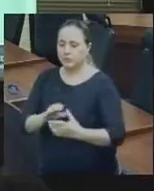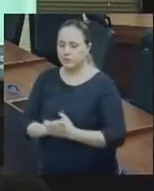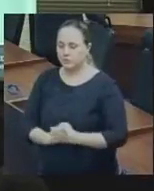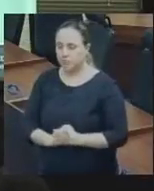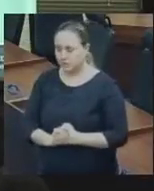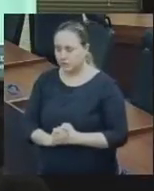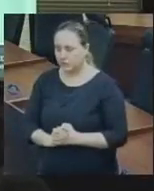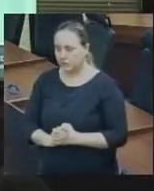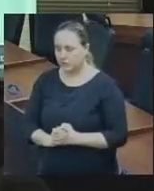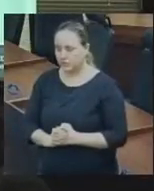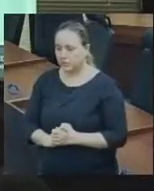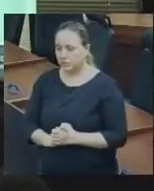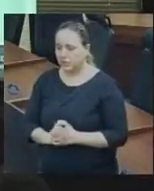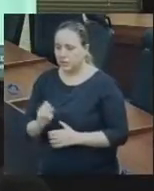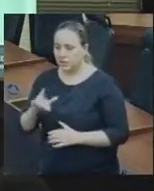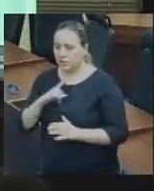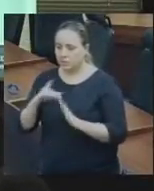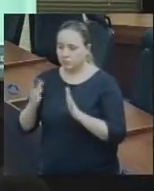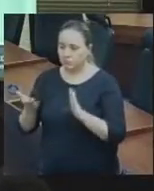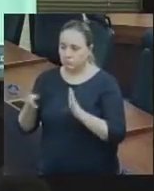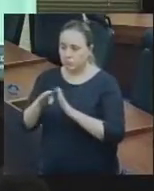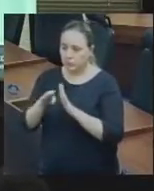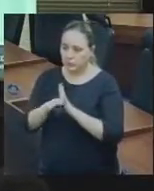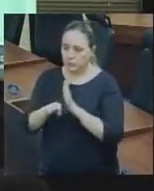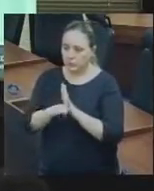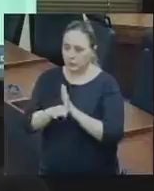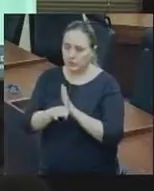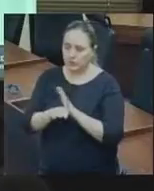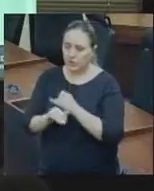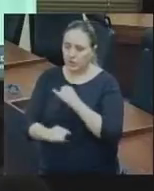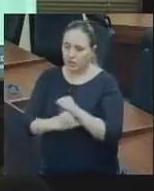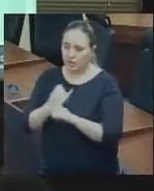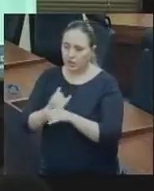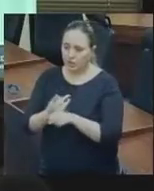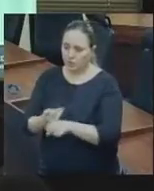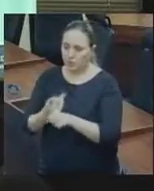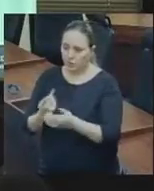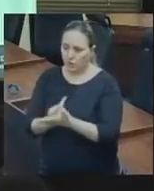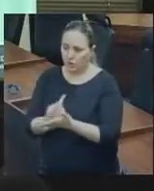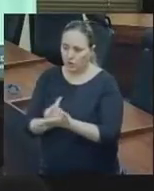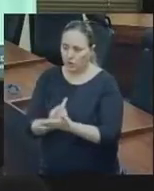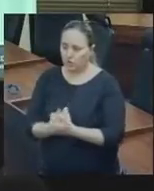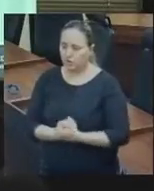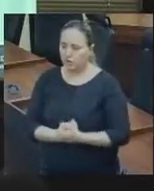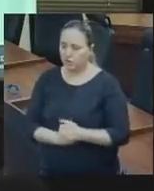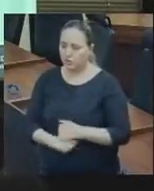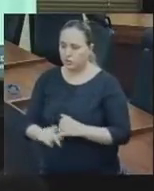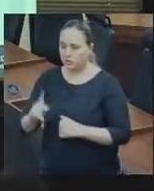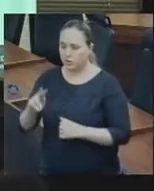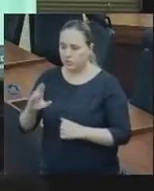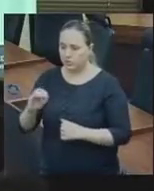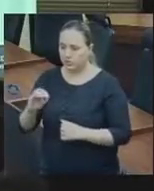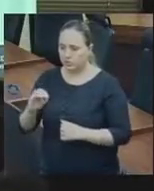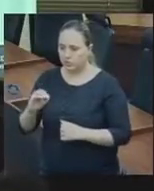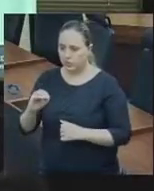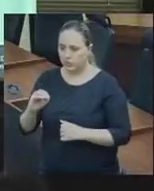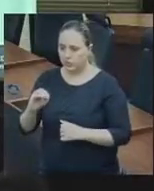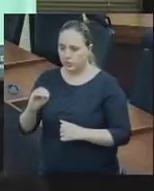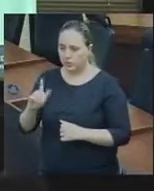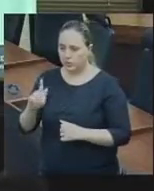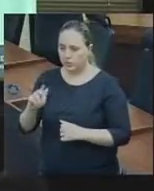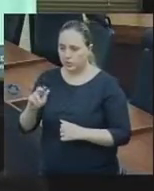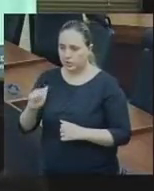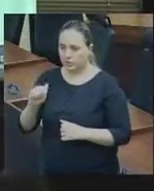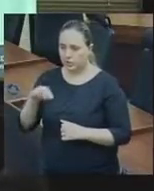daltônico tece uma aplicação na internet procurando erros programador daltônico é deficiente